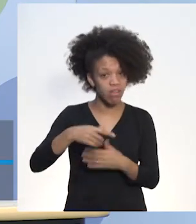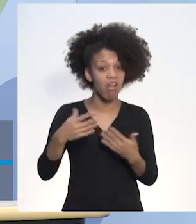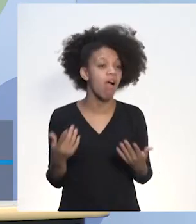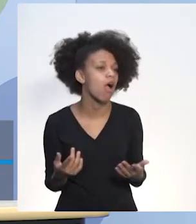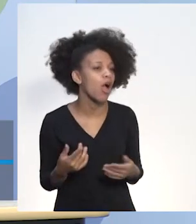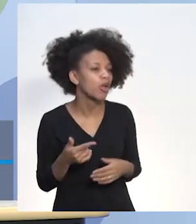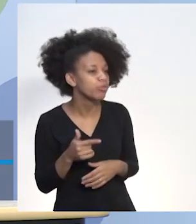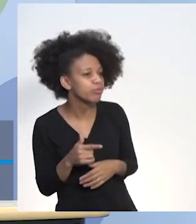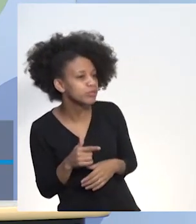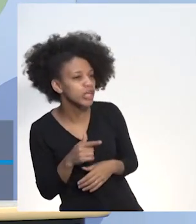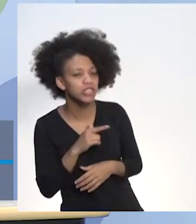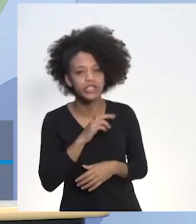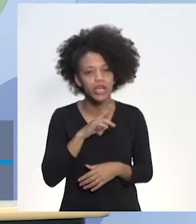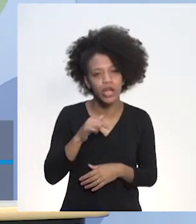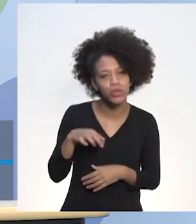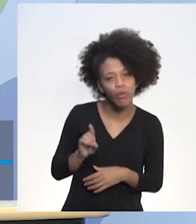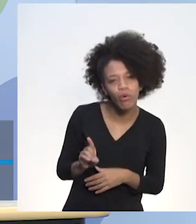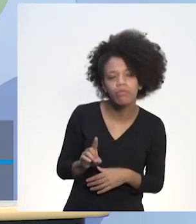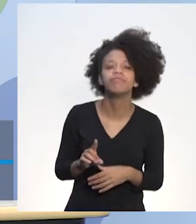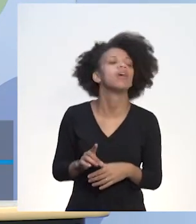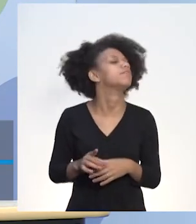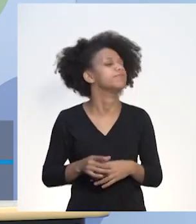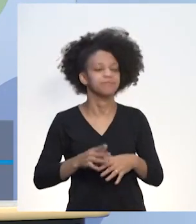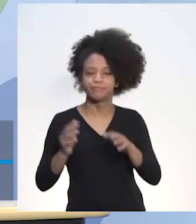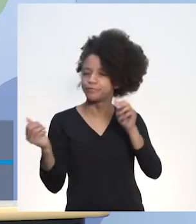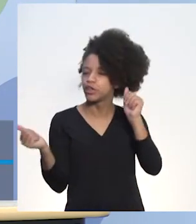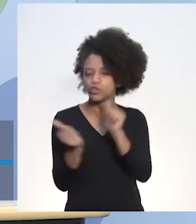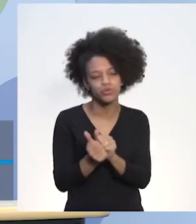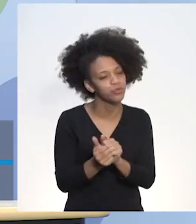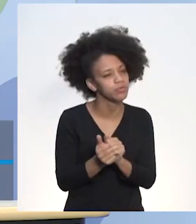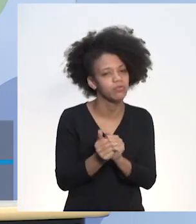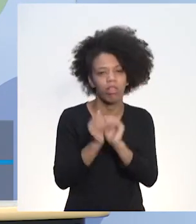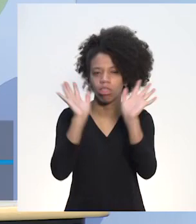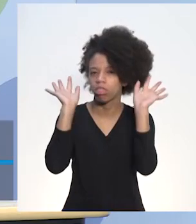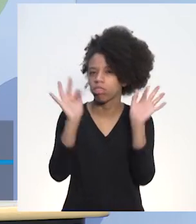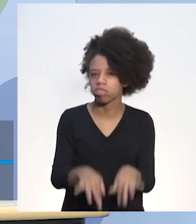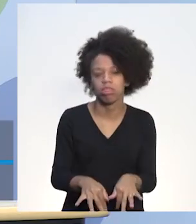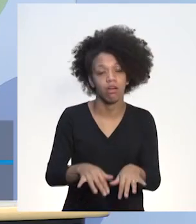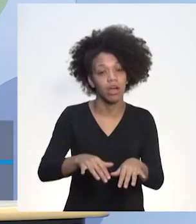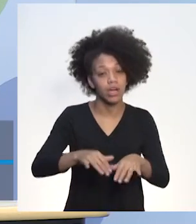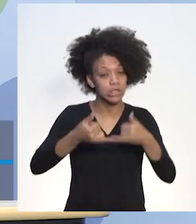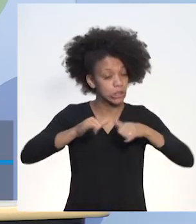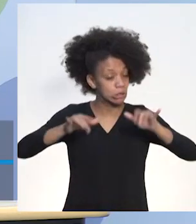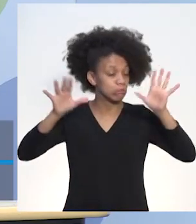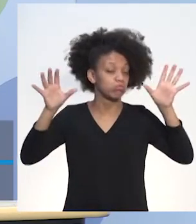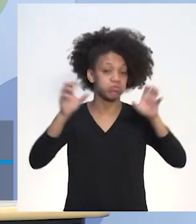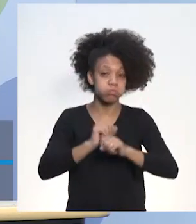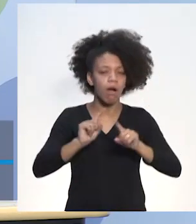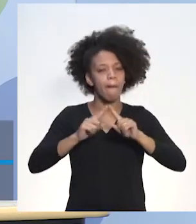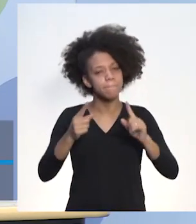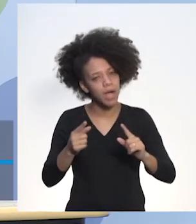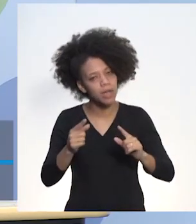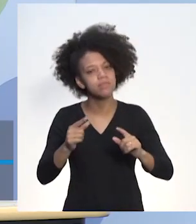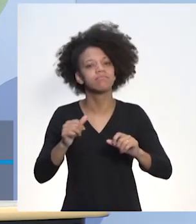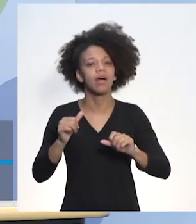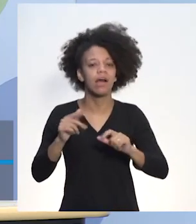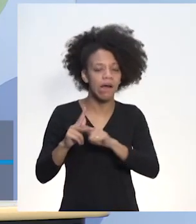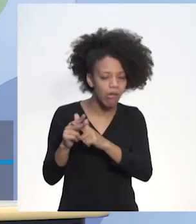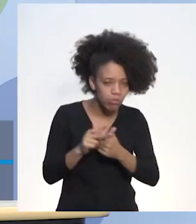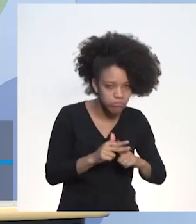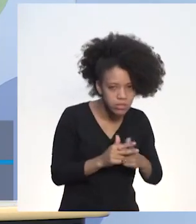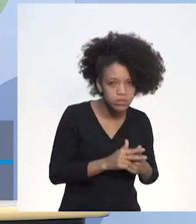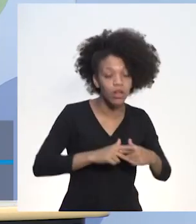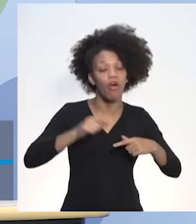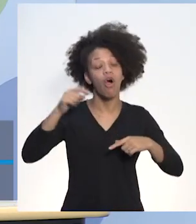não tem gerador? Foi junto também, tá bom? Então, o gerador não deu conta, só por isso, mas está voltando à normalidade. Foi um